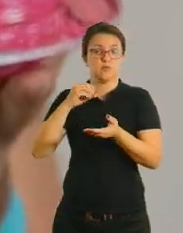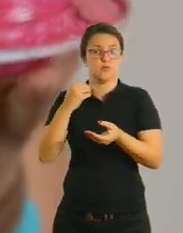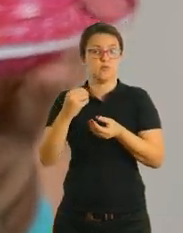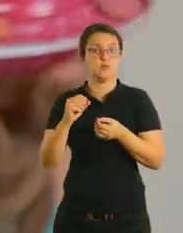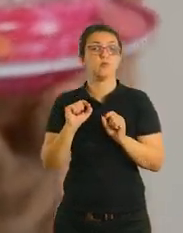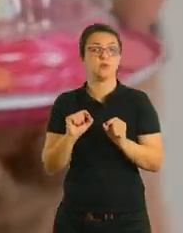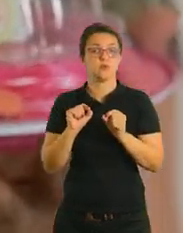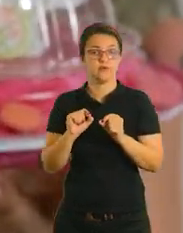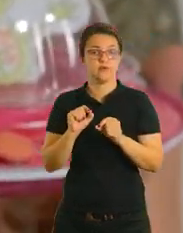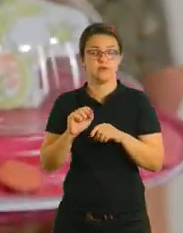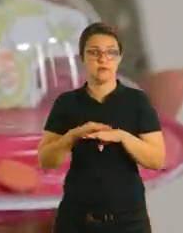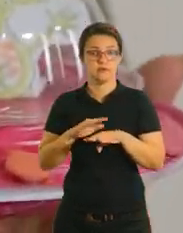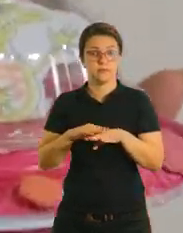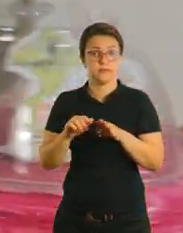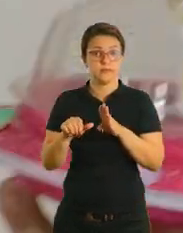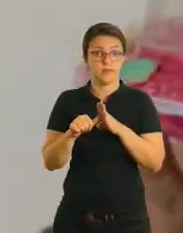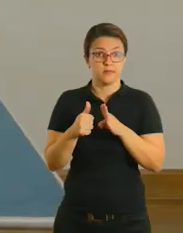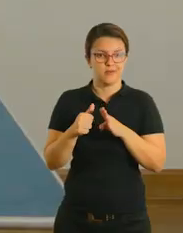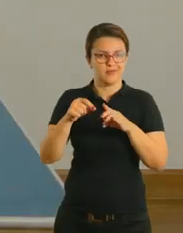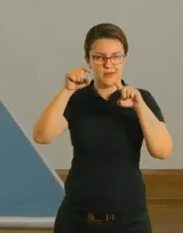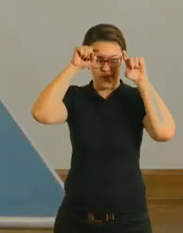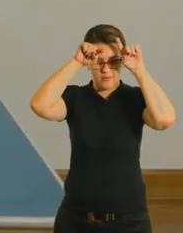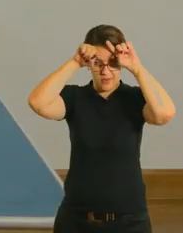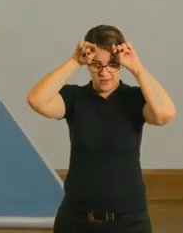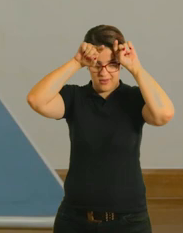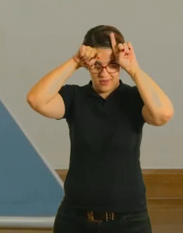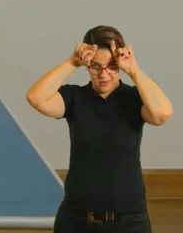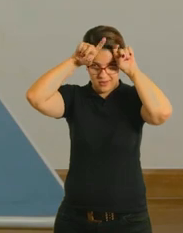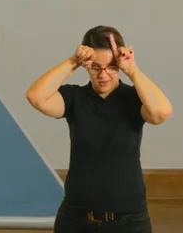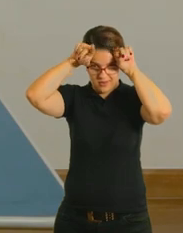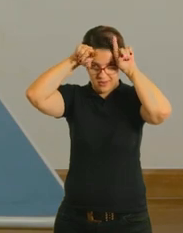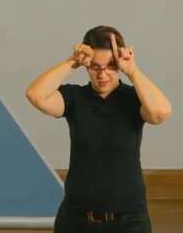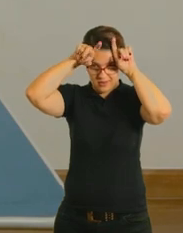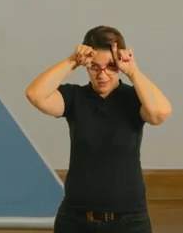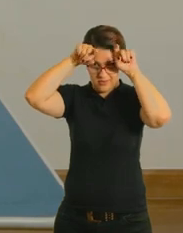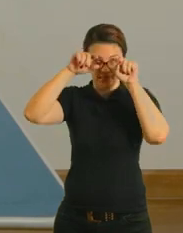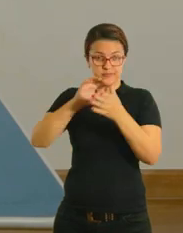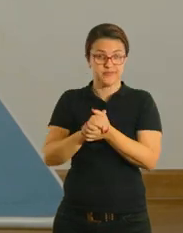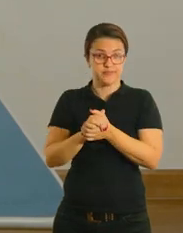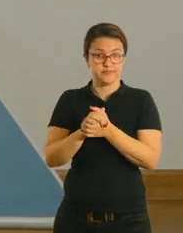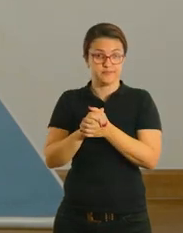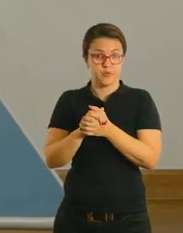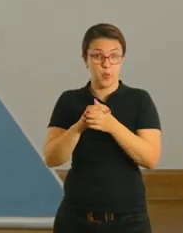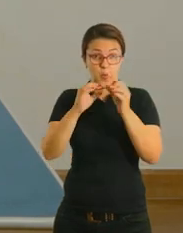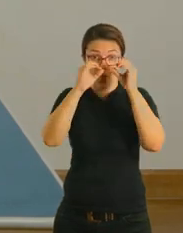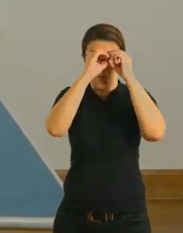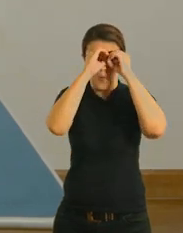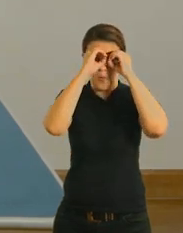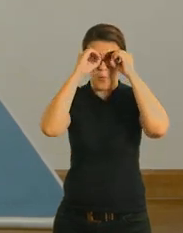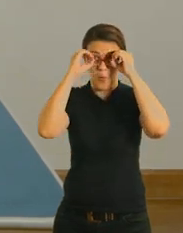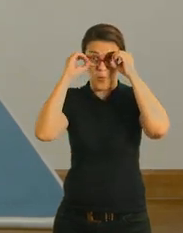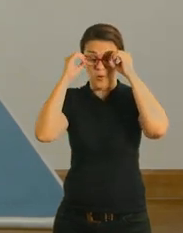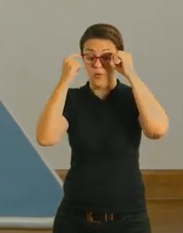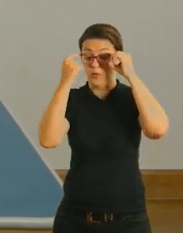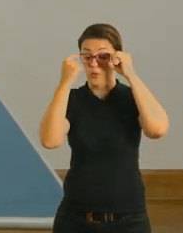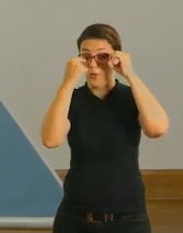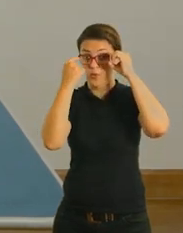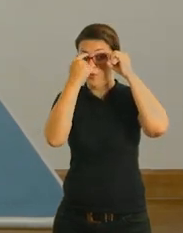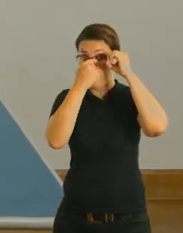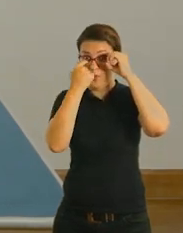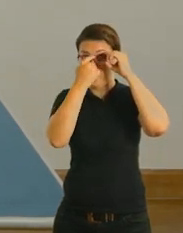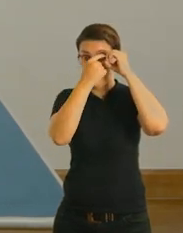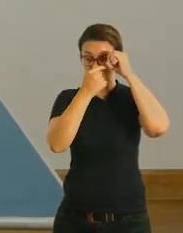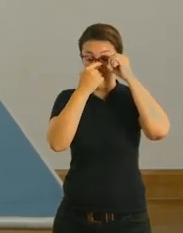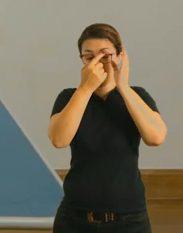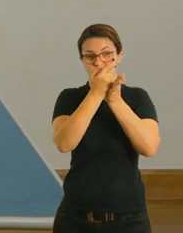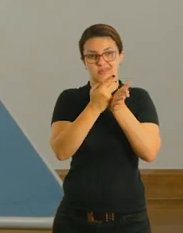fazer, desenhe um marciano igual, lembra? Três olhinhos, tá? Caprichem no desenho.